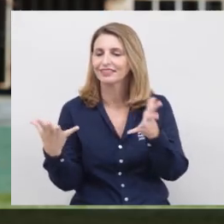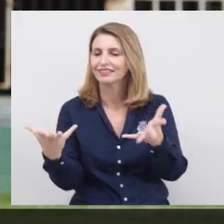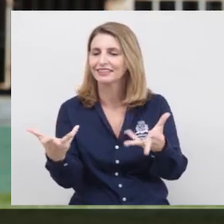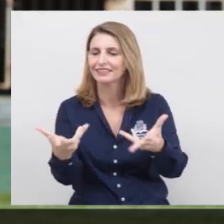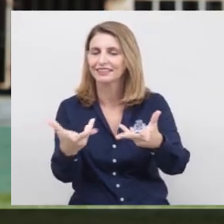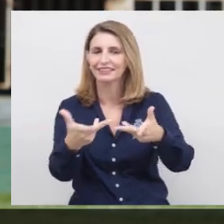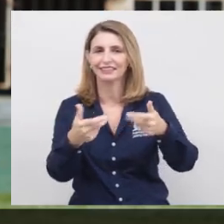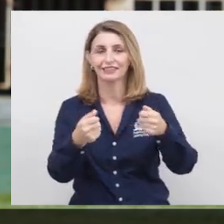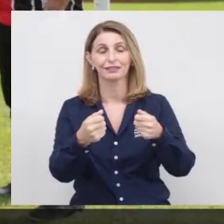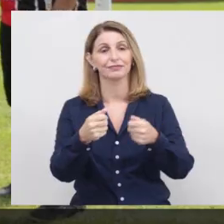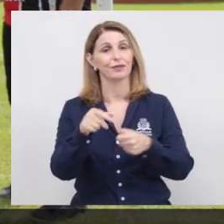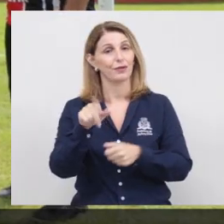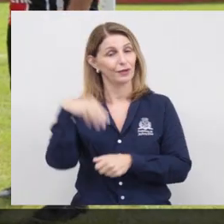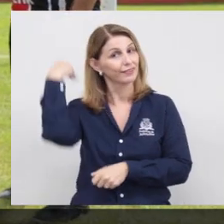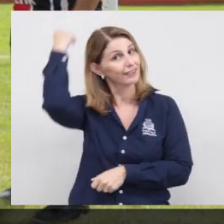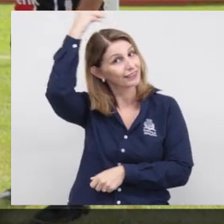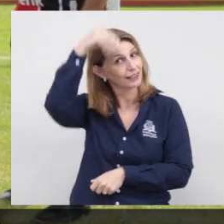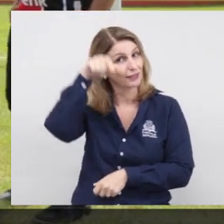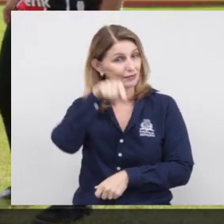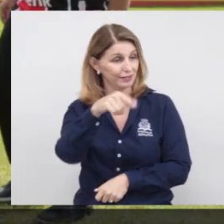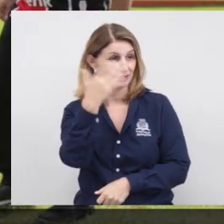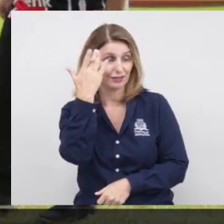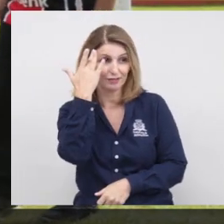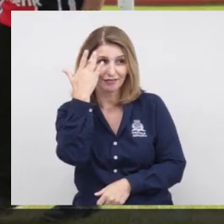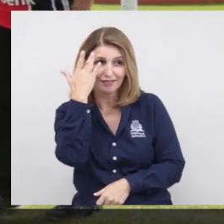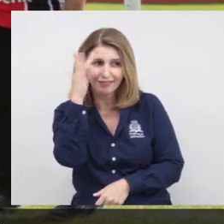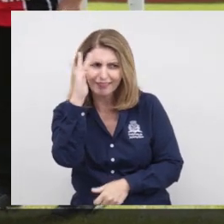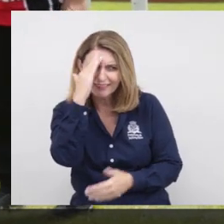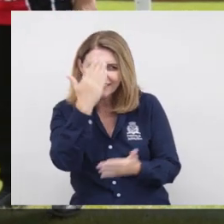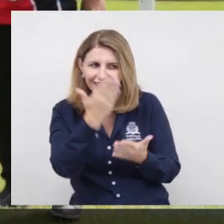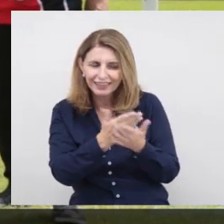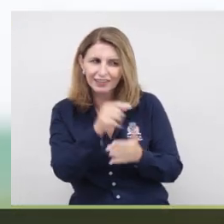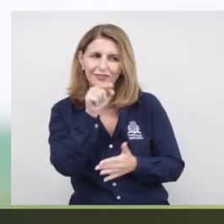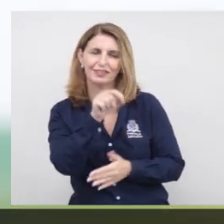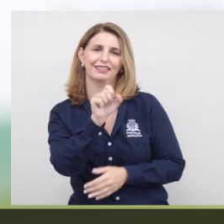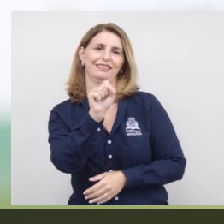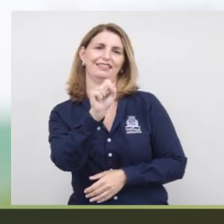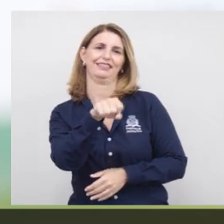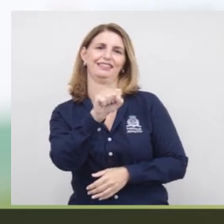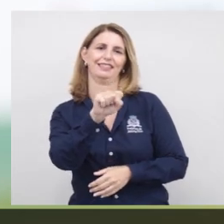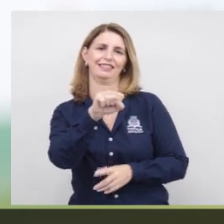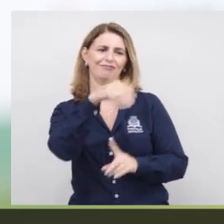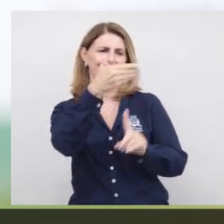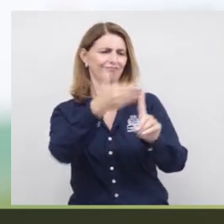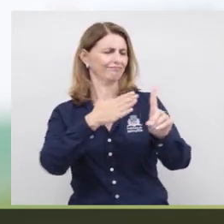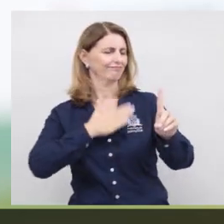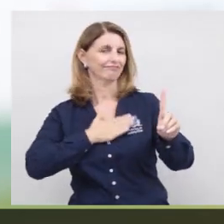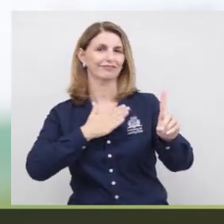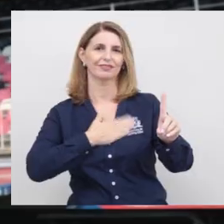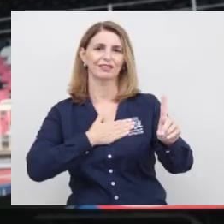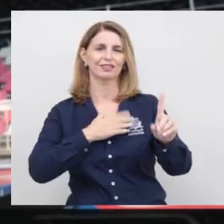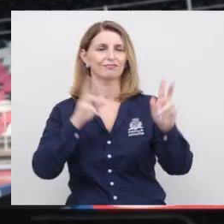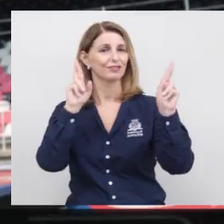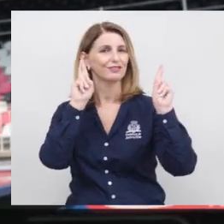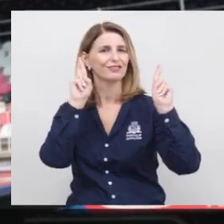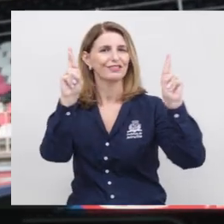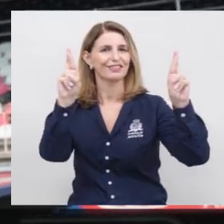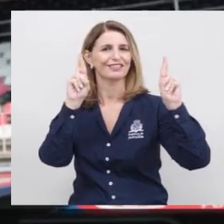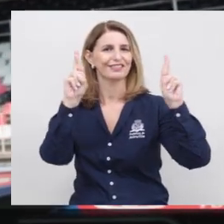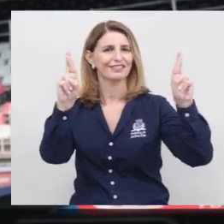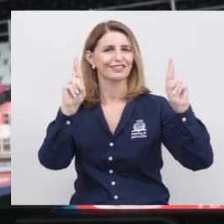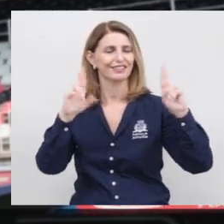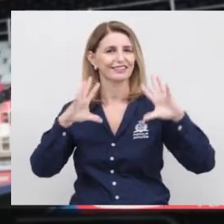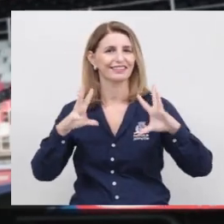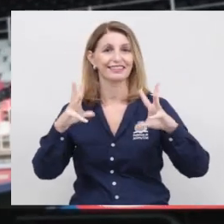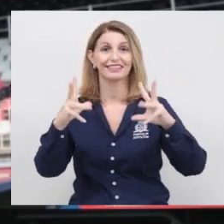Encantam olha na dela por mais que você não consiga acreditar você é sim um ídolo Um ídolo de uma